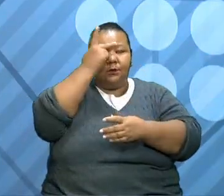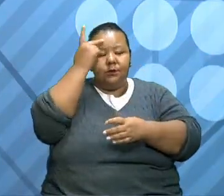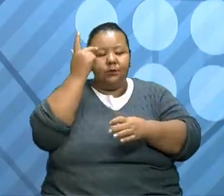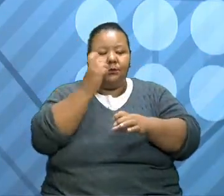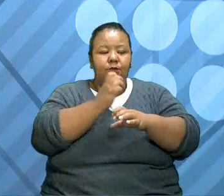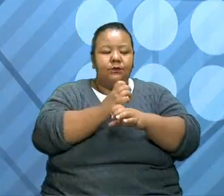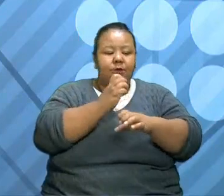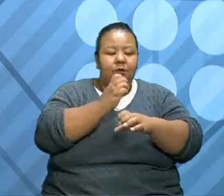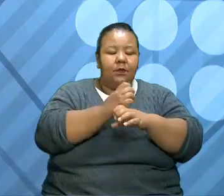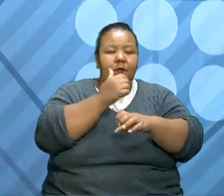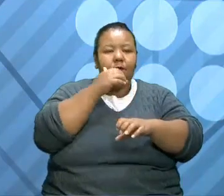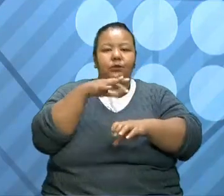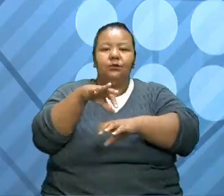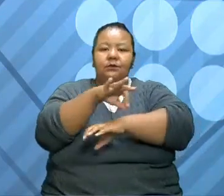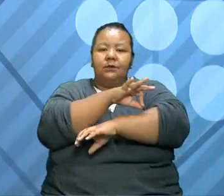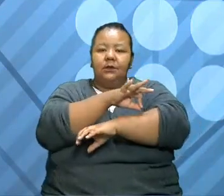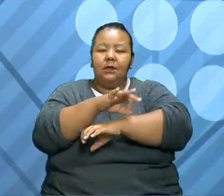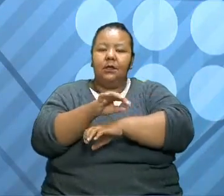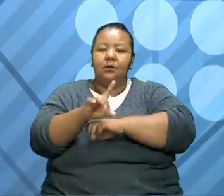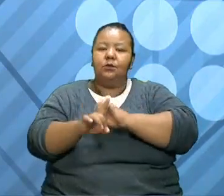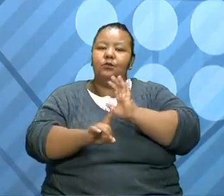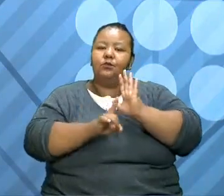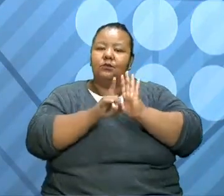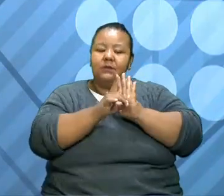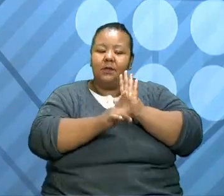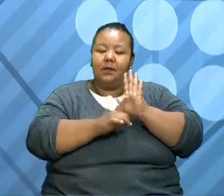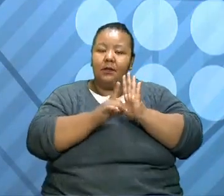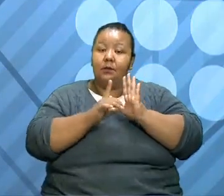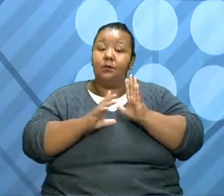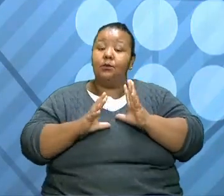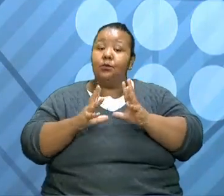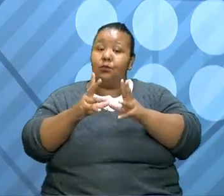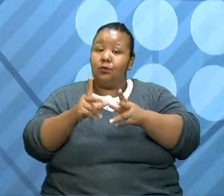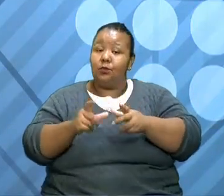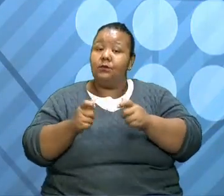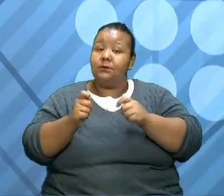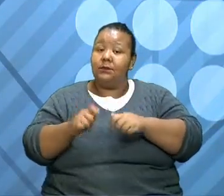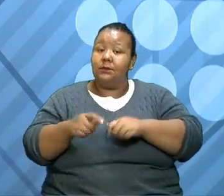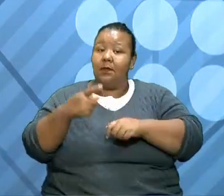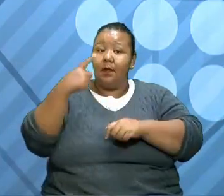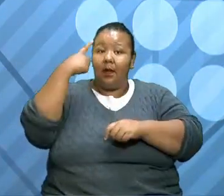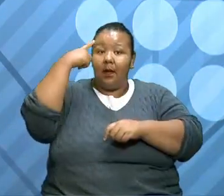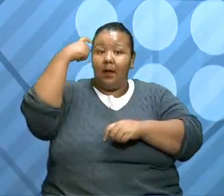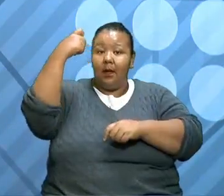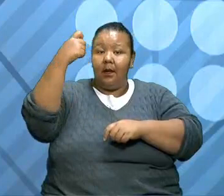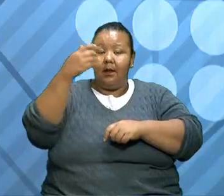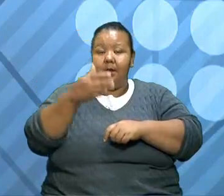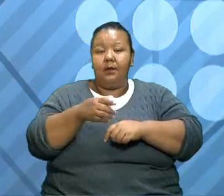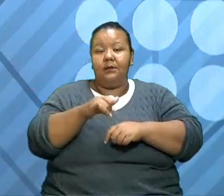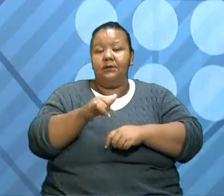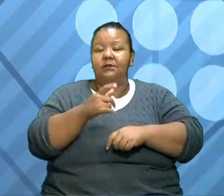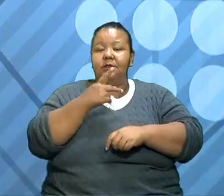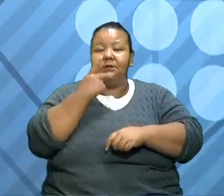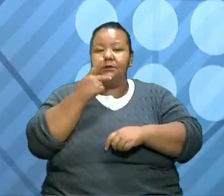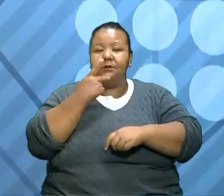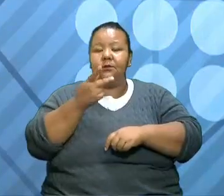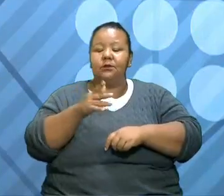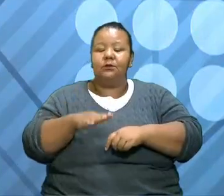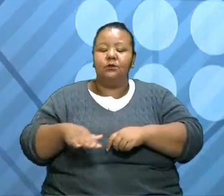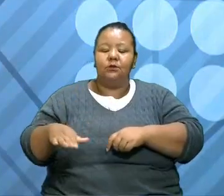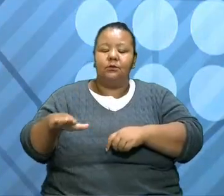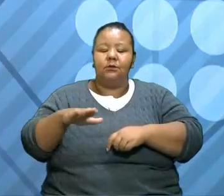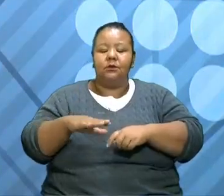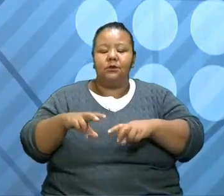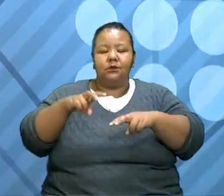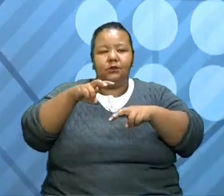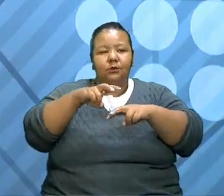designers, os arquitetos, mas todos eles têm que trazer soluções criativas. Porque se a gente está falando de ambiente e de móveis,